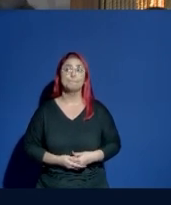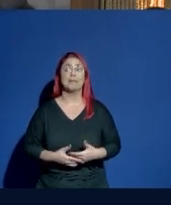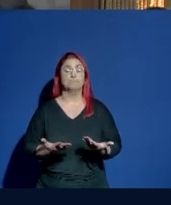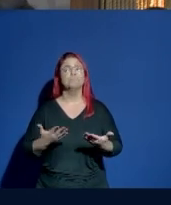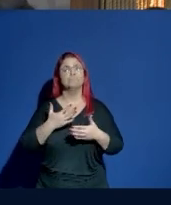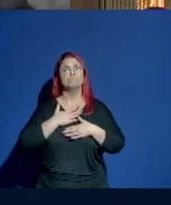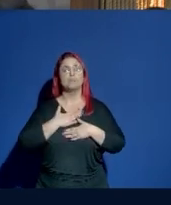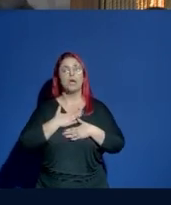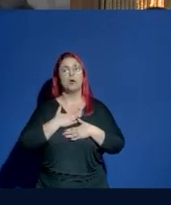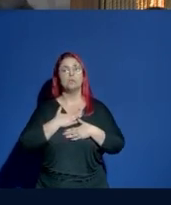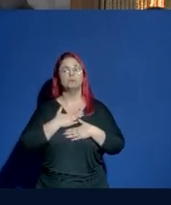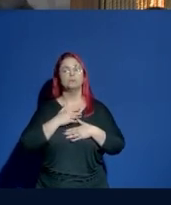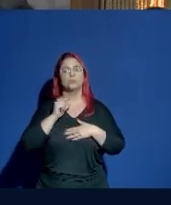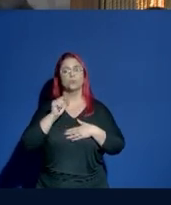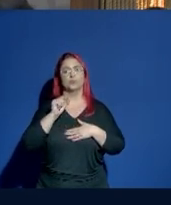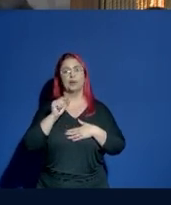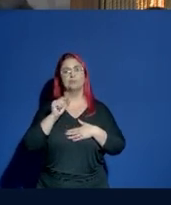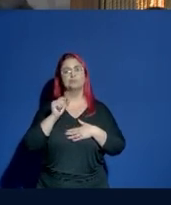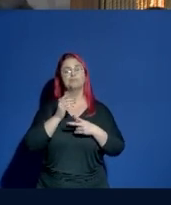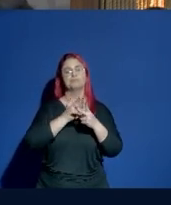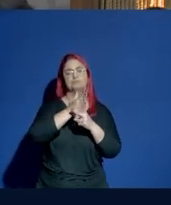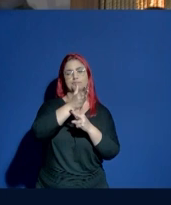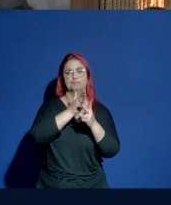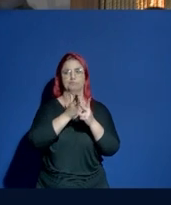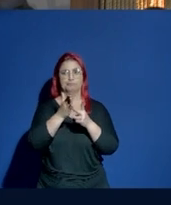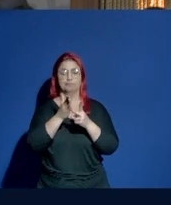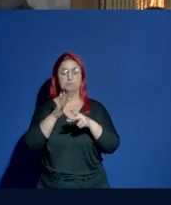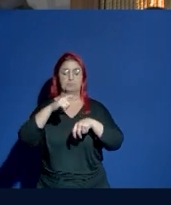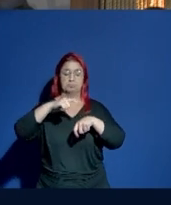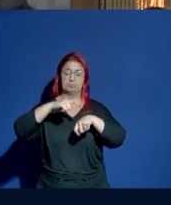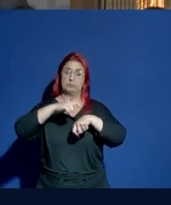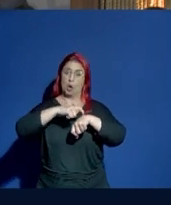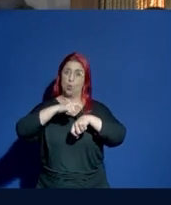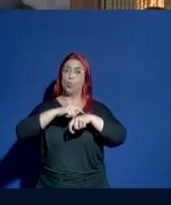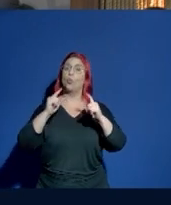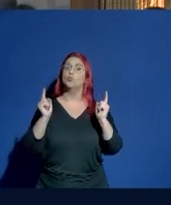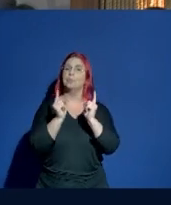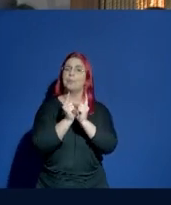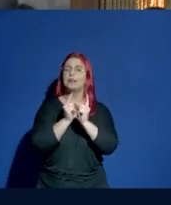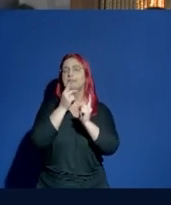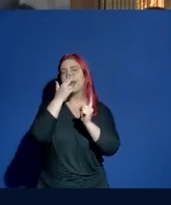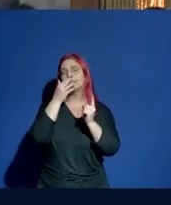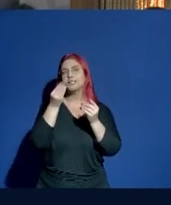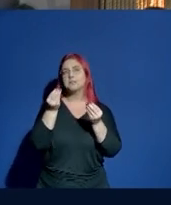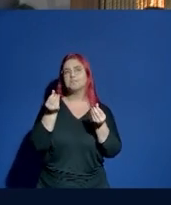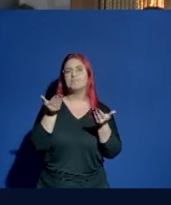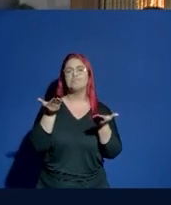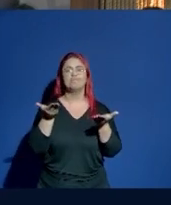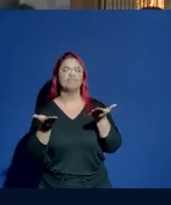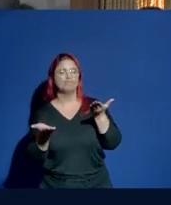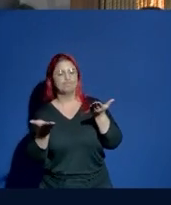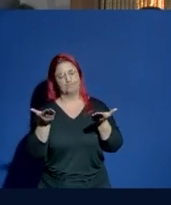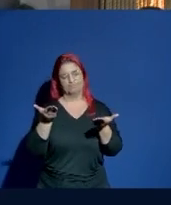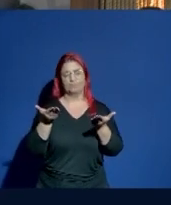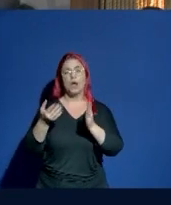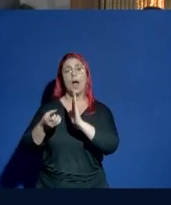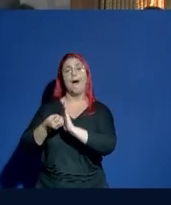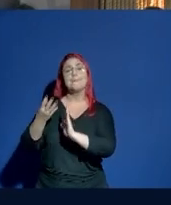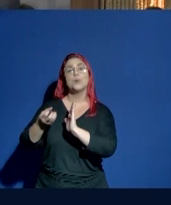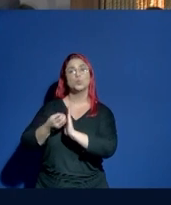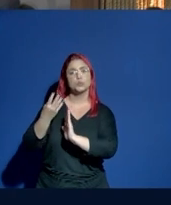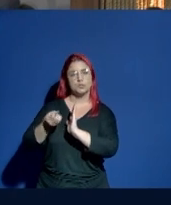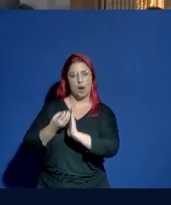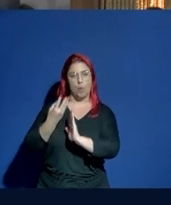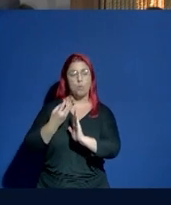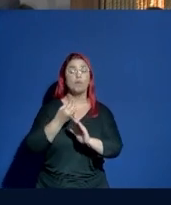duas partes. Olhar o curtíssimo prazo, tem um desbalanceamento entre a produção e